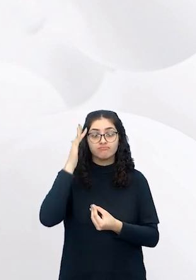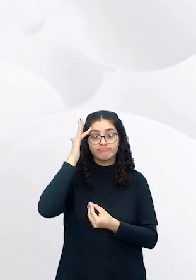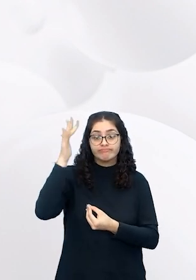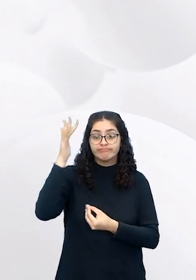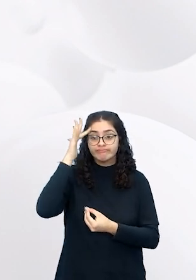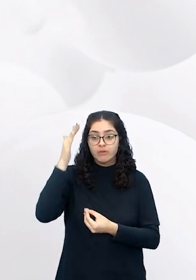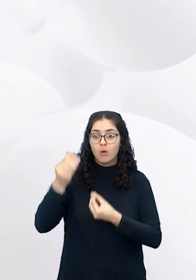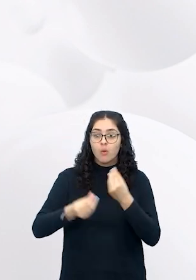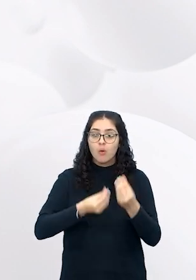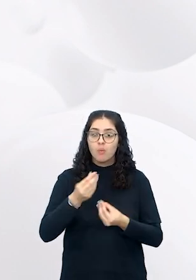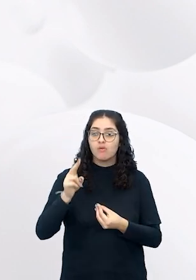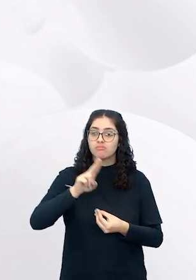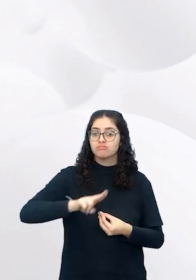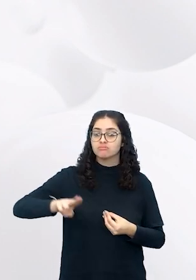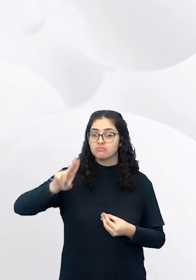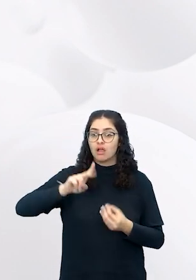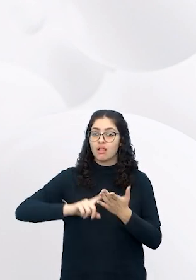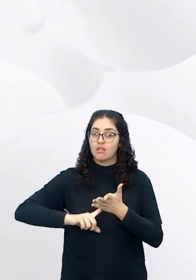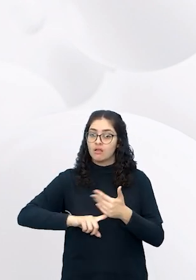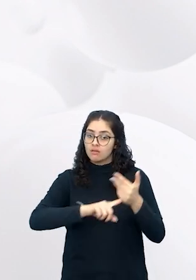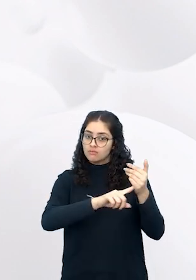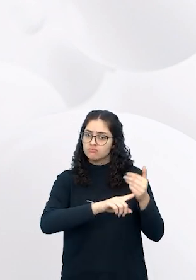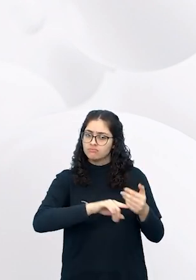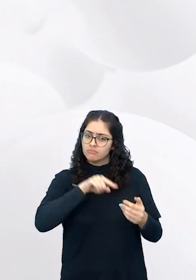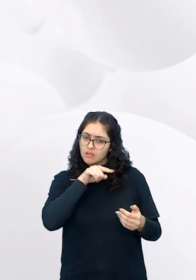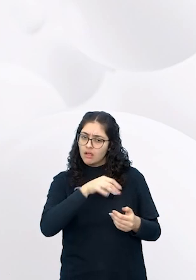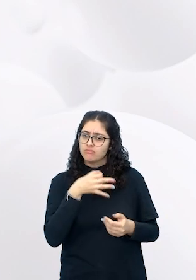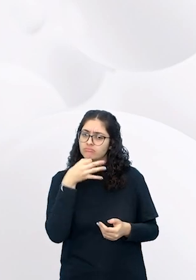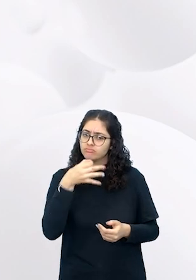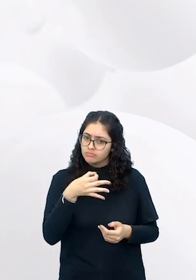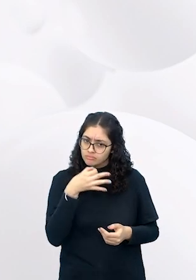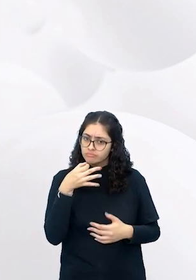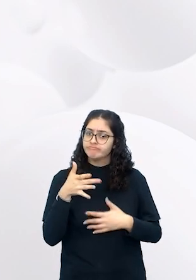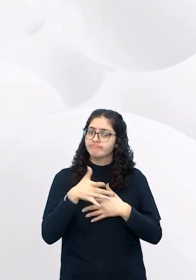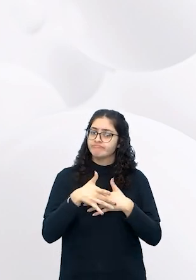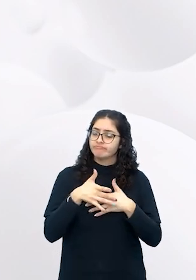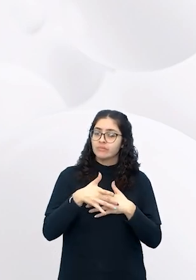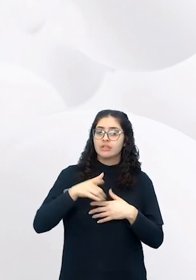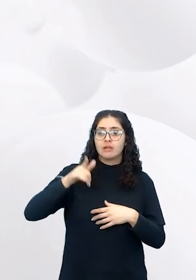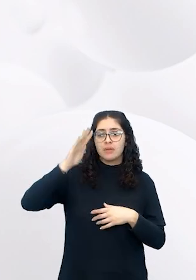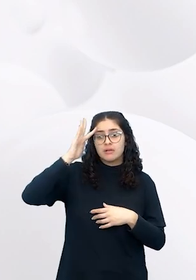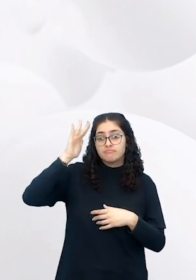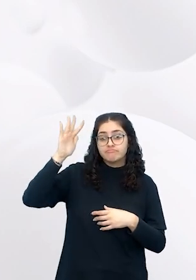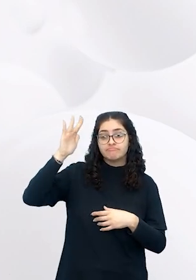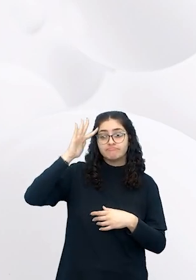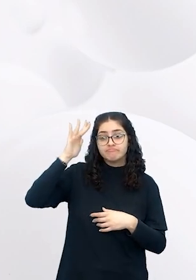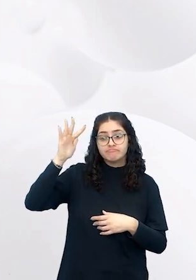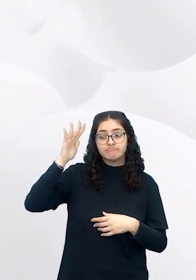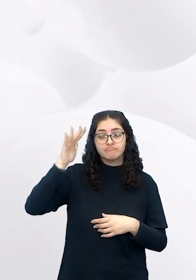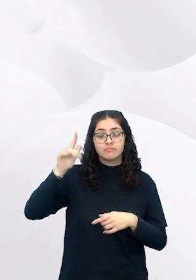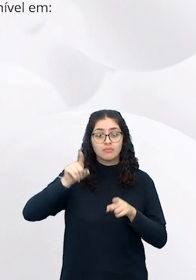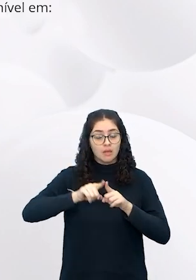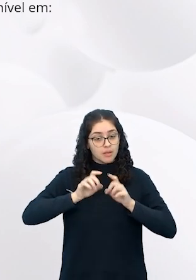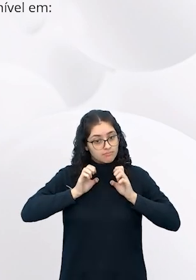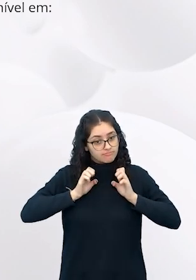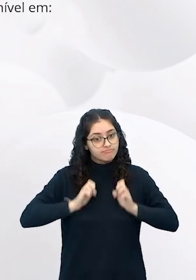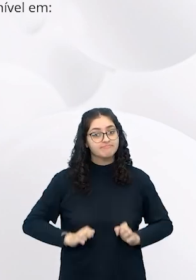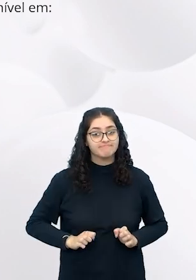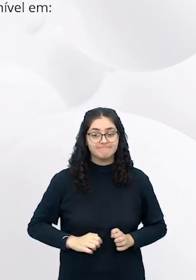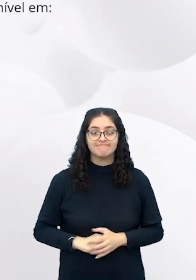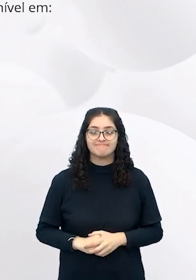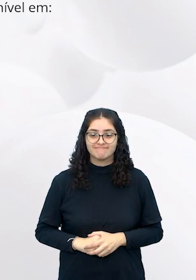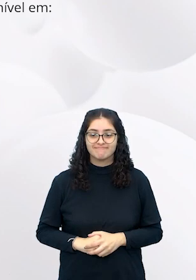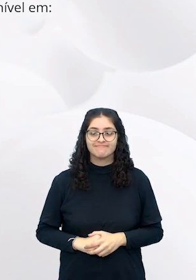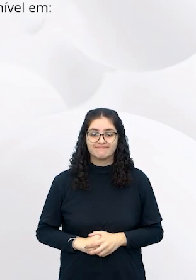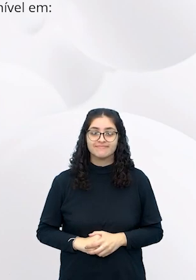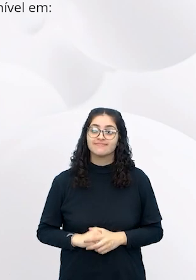sobre o uso da tecnologia de forma crítica, significativa, reflexiva e ética. Sim,